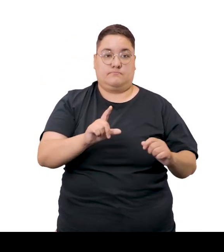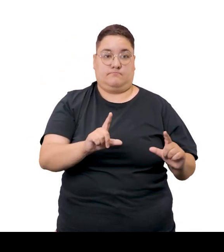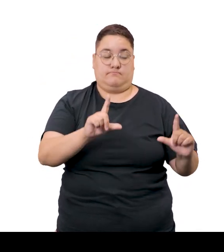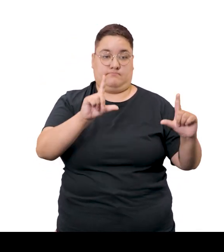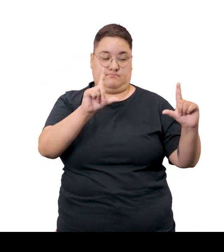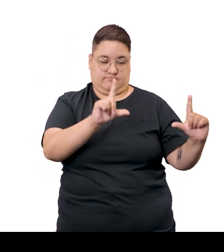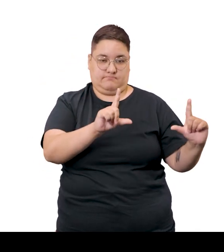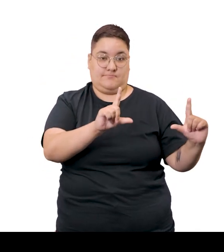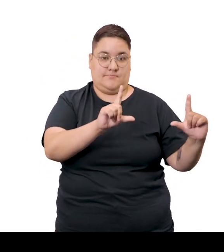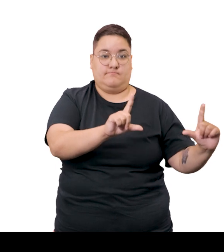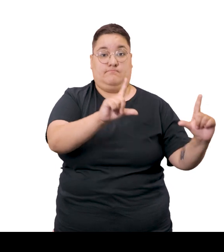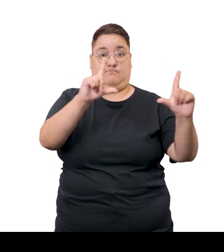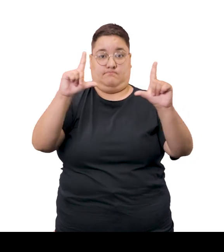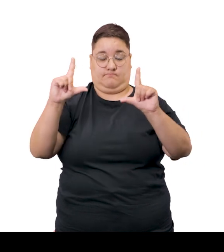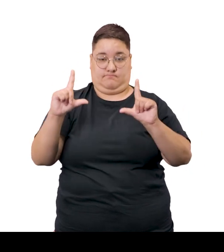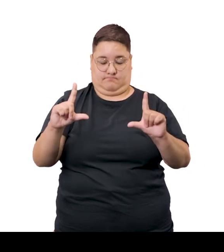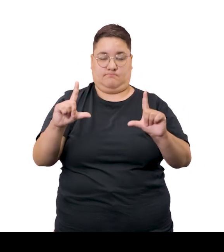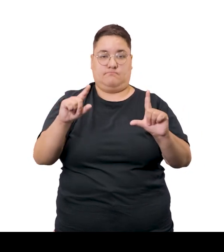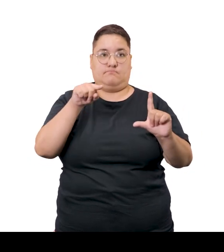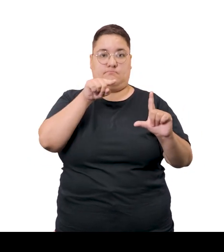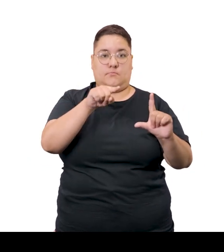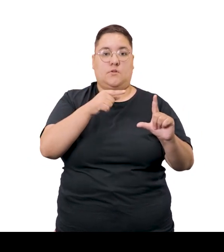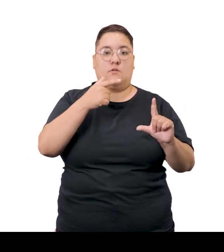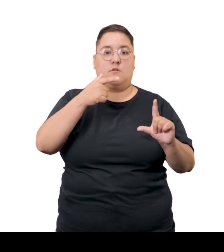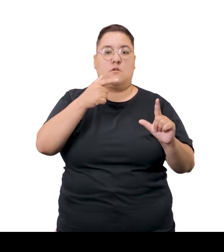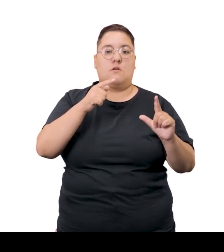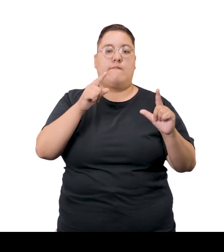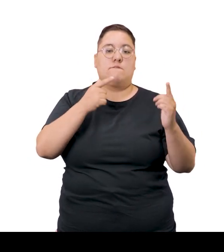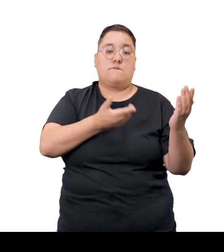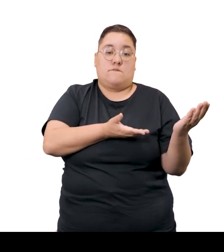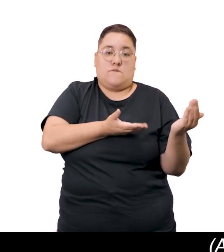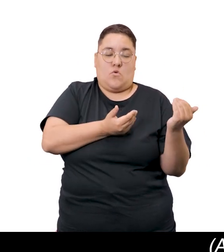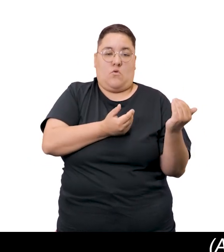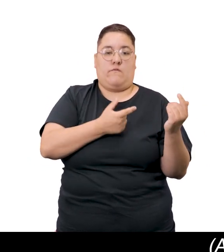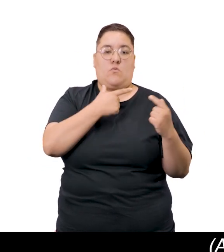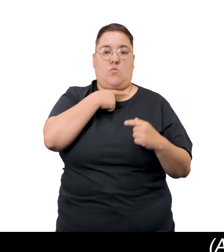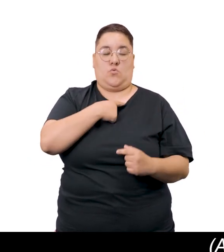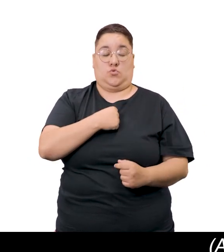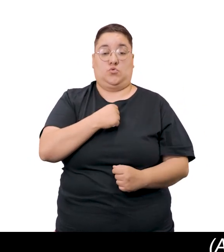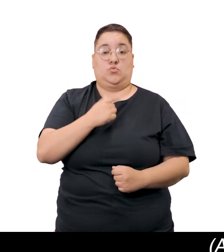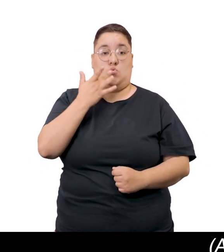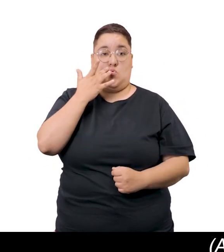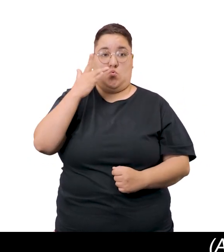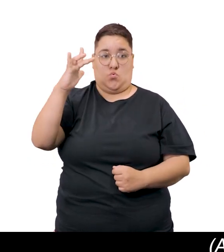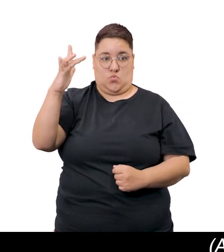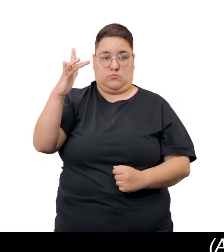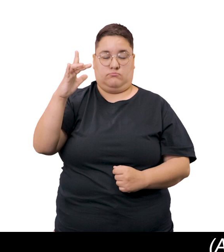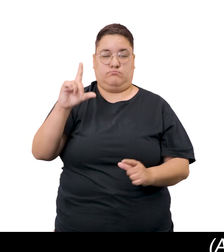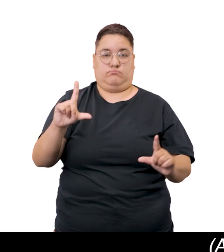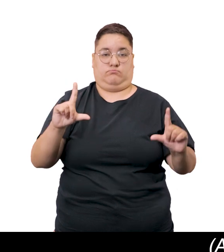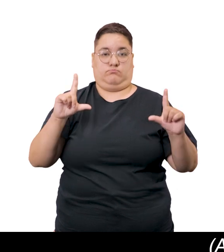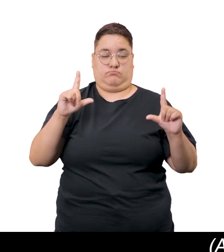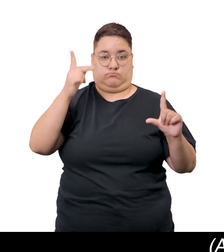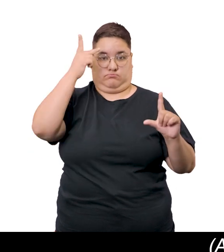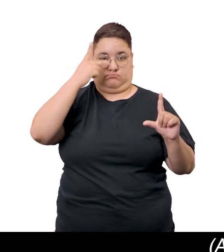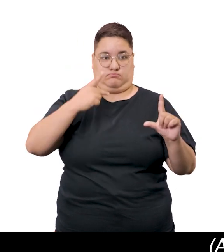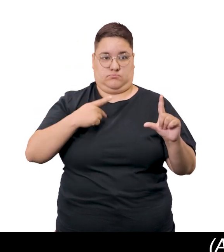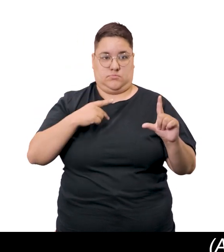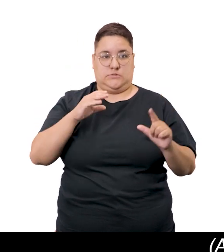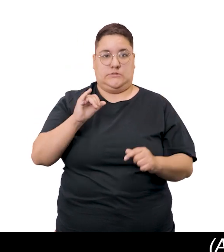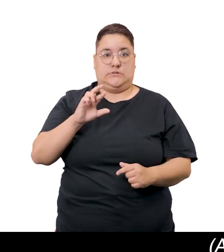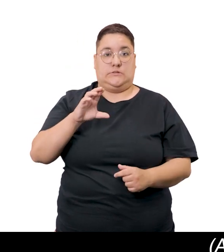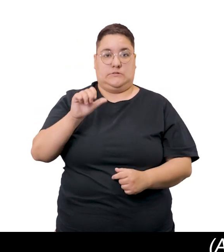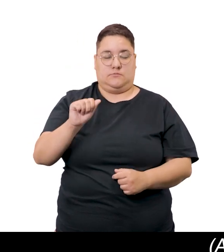Canto Vermelho está a pintura Retrato de Jovem com Corrente de Ouro, Autorretrato com Corrente de Ouro, circa